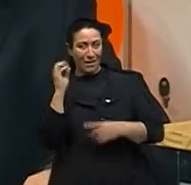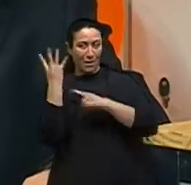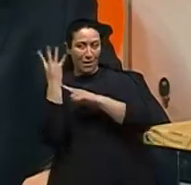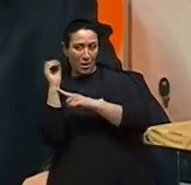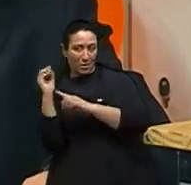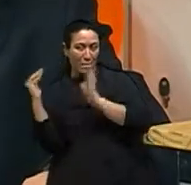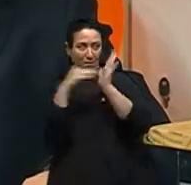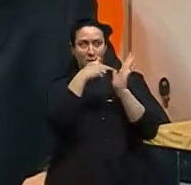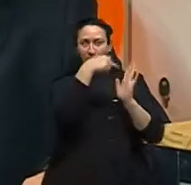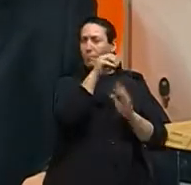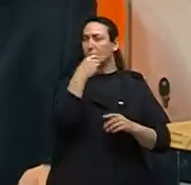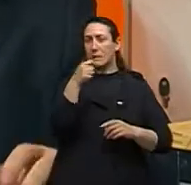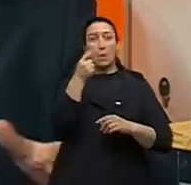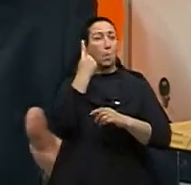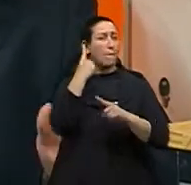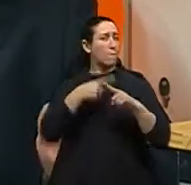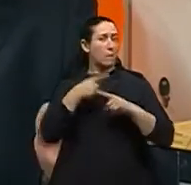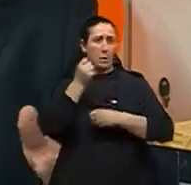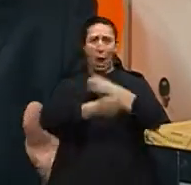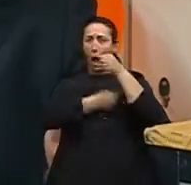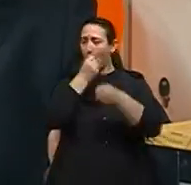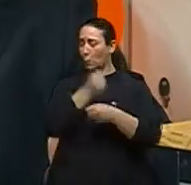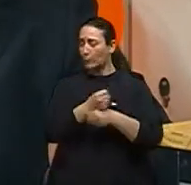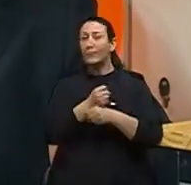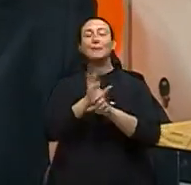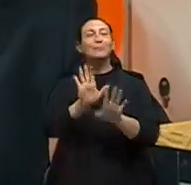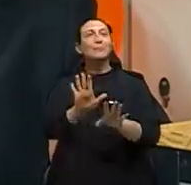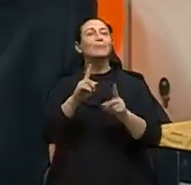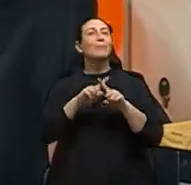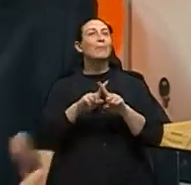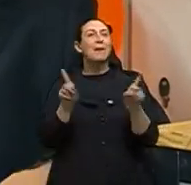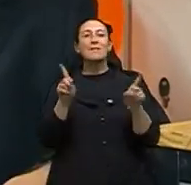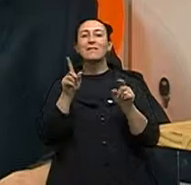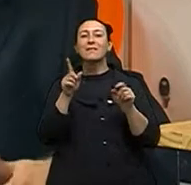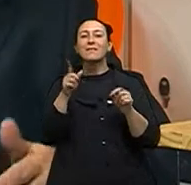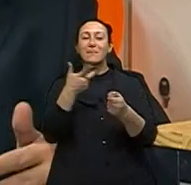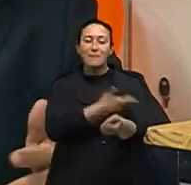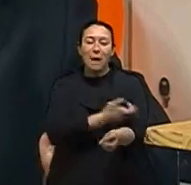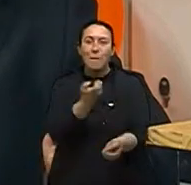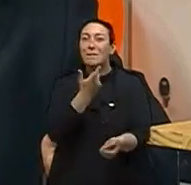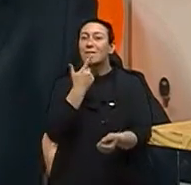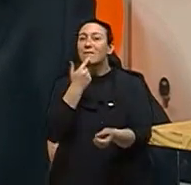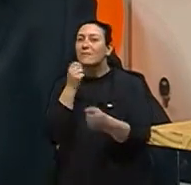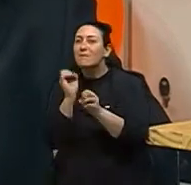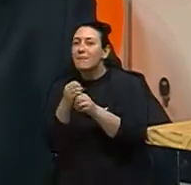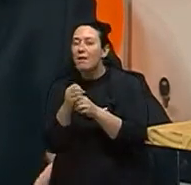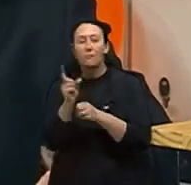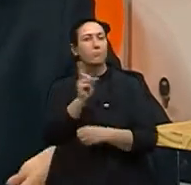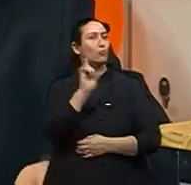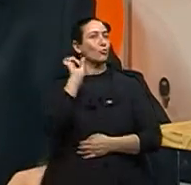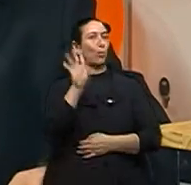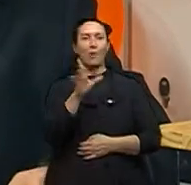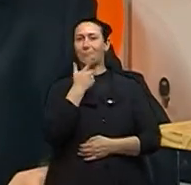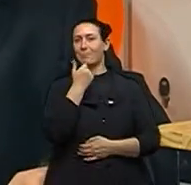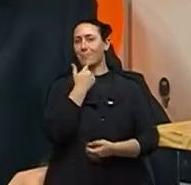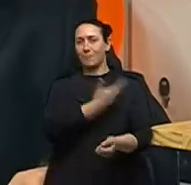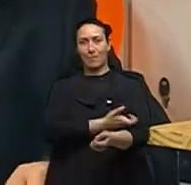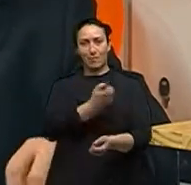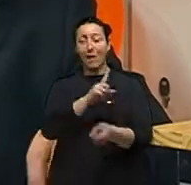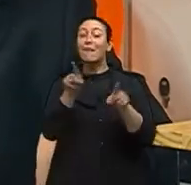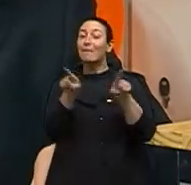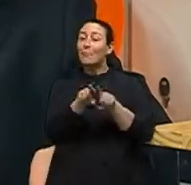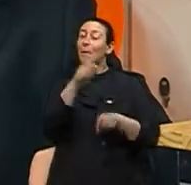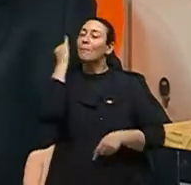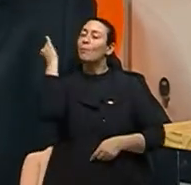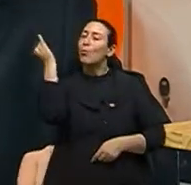anualmente devem ser feitos e o exame não é só o exame de sangue tá é muito importante que se faça o exame de toque